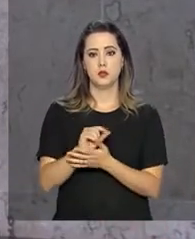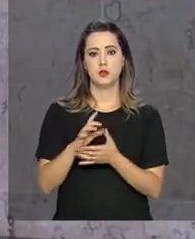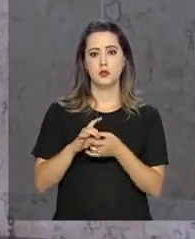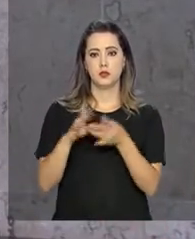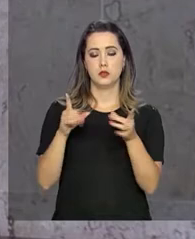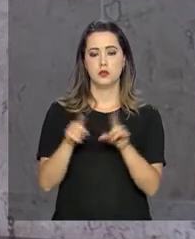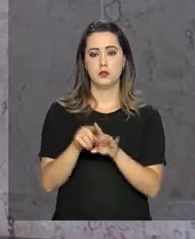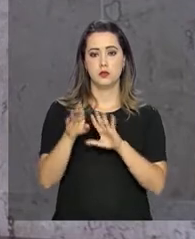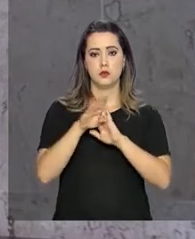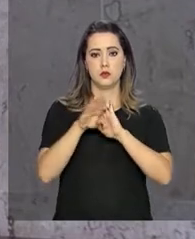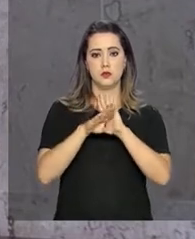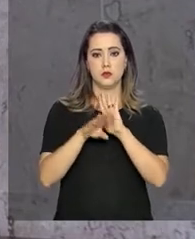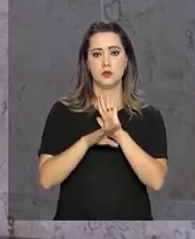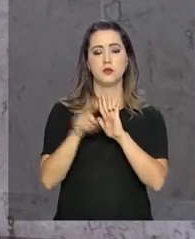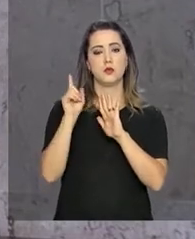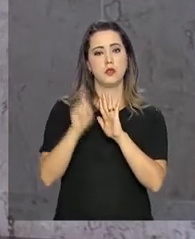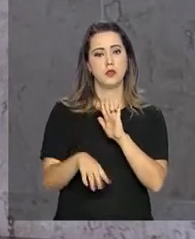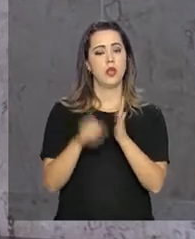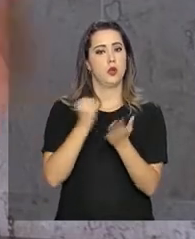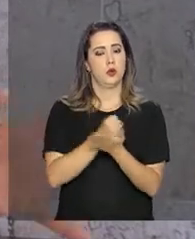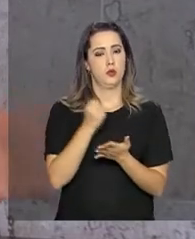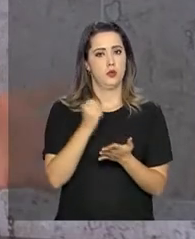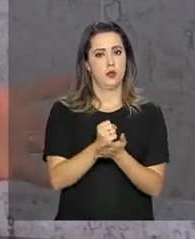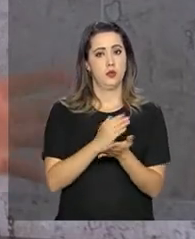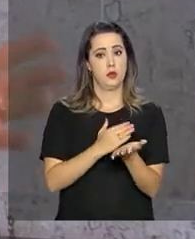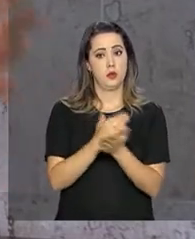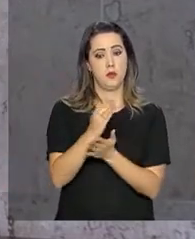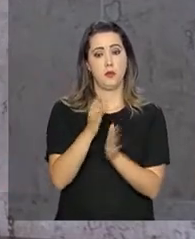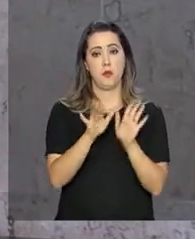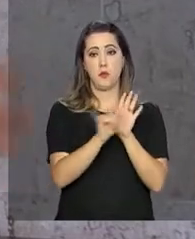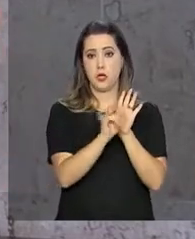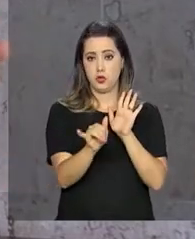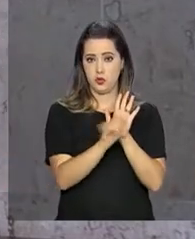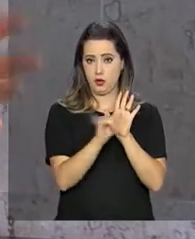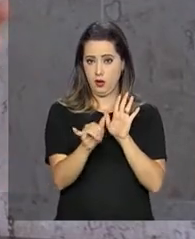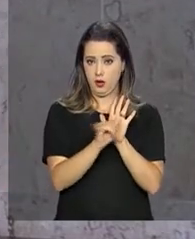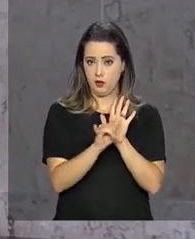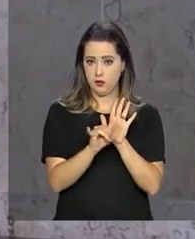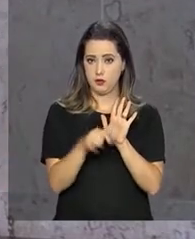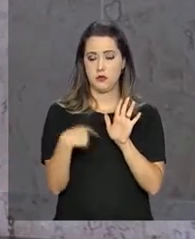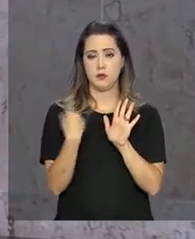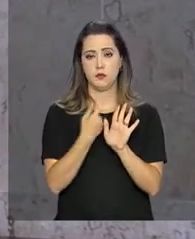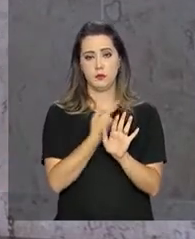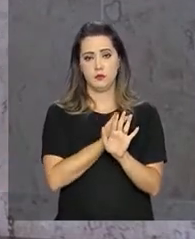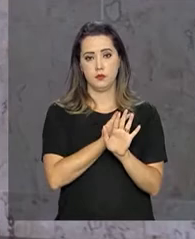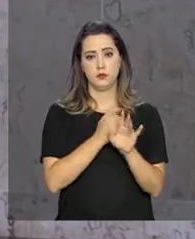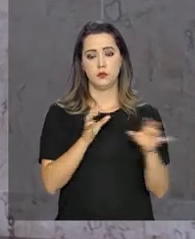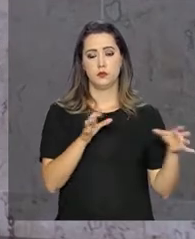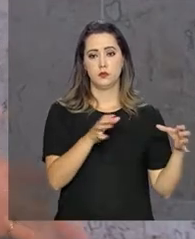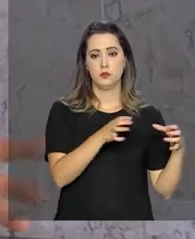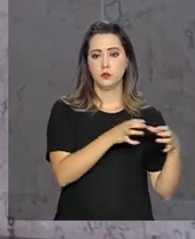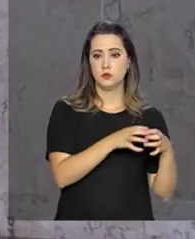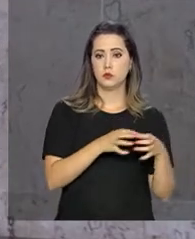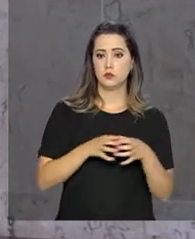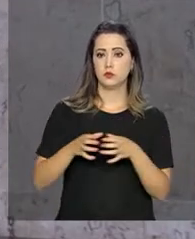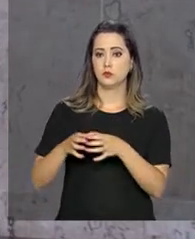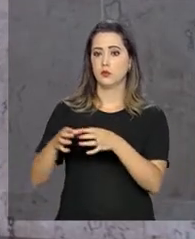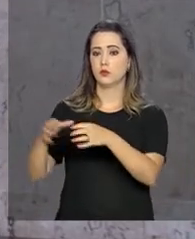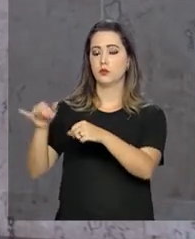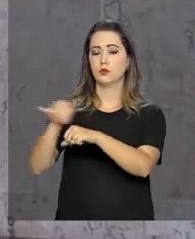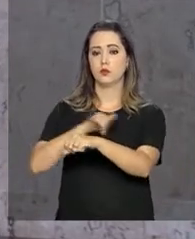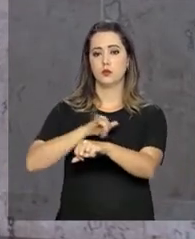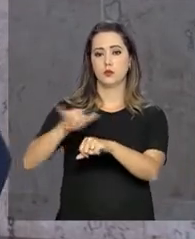dos projetos que serão contratados a partir de editais nas nossas áreas